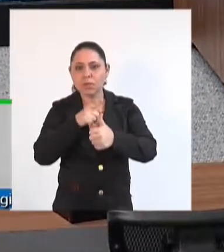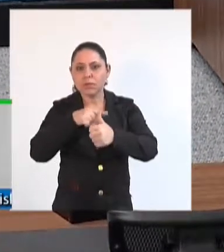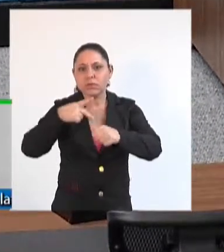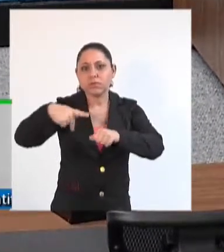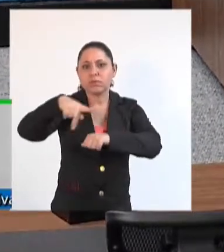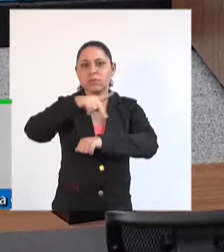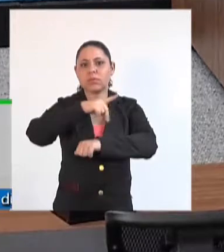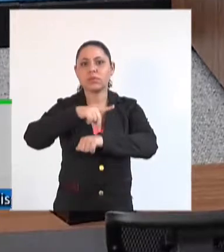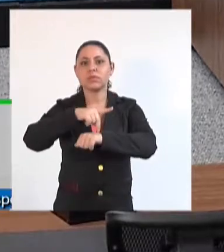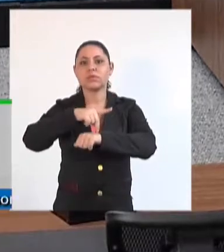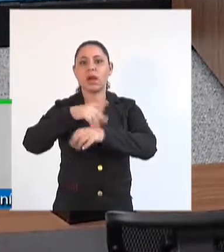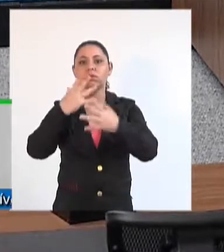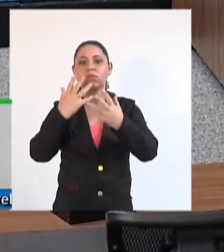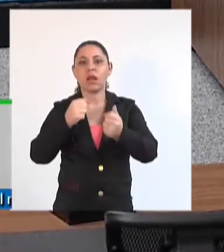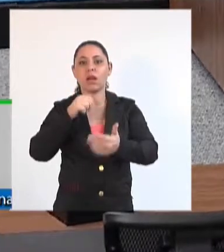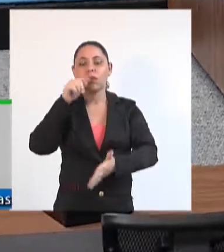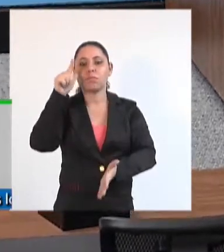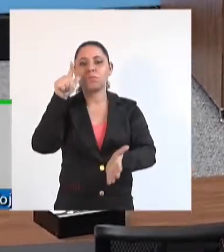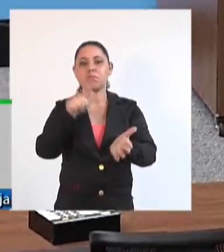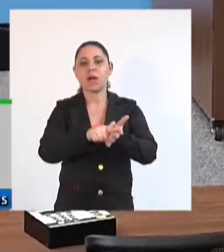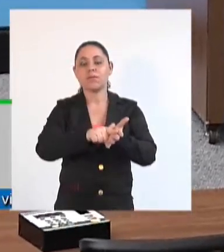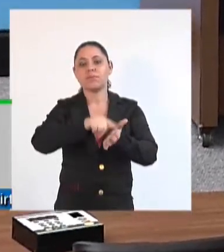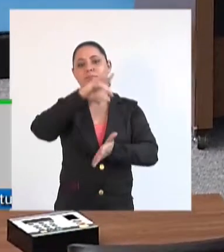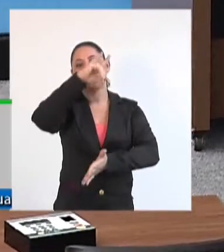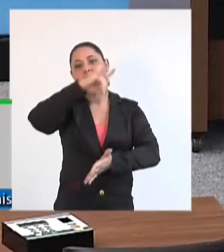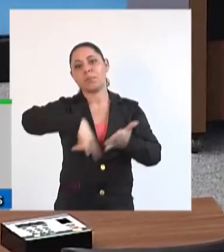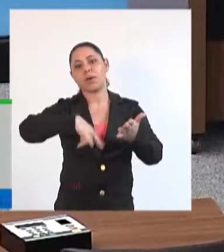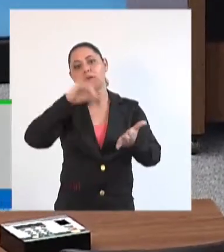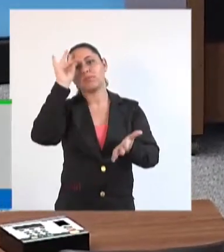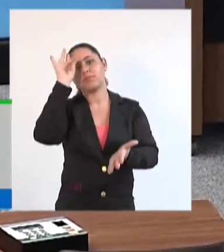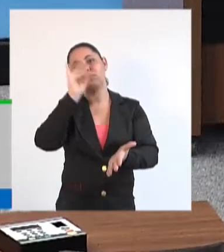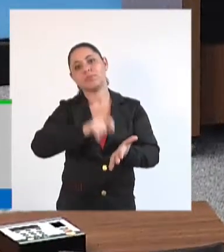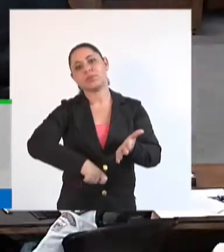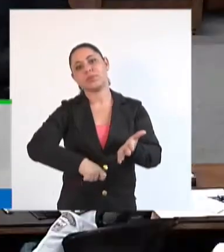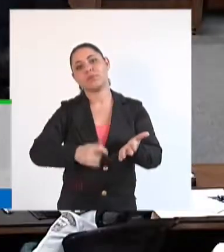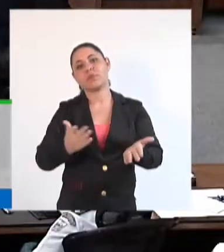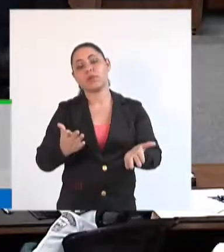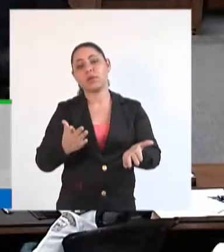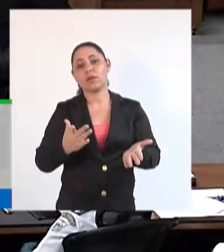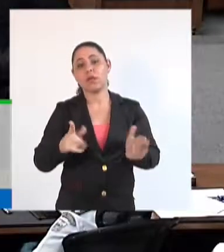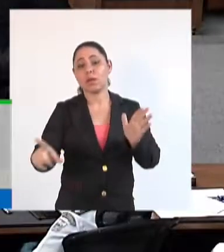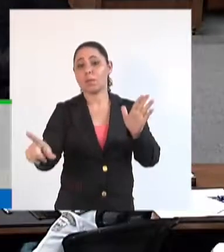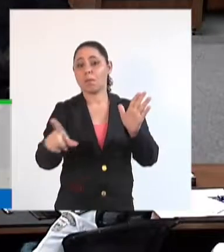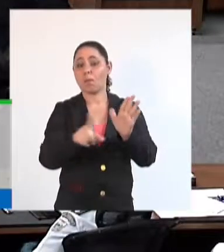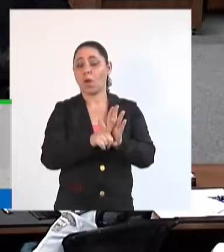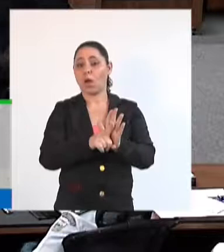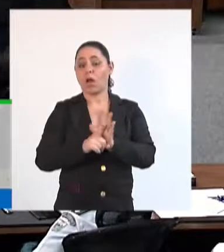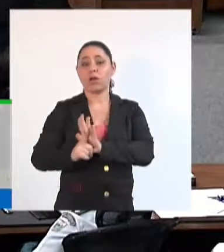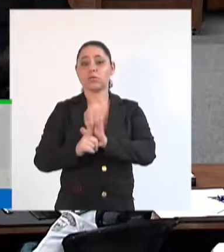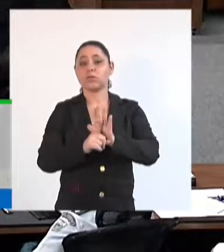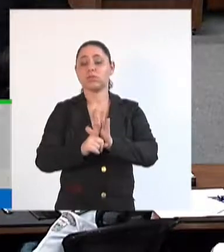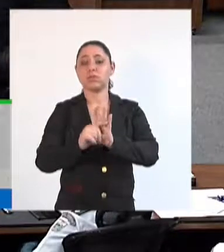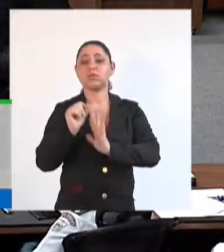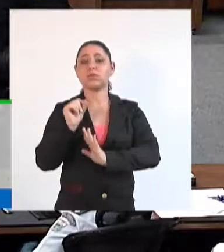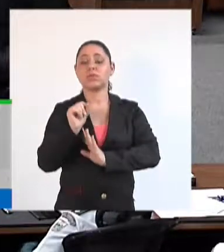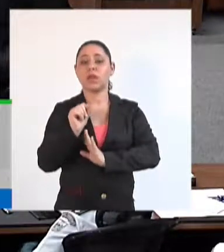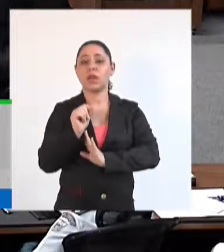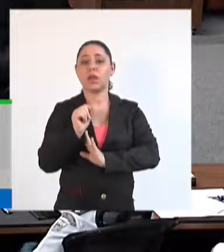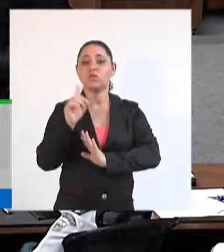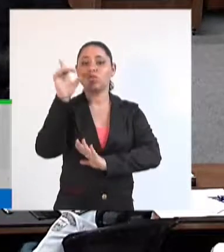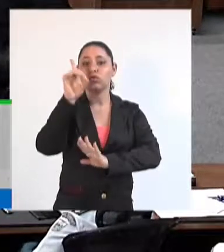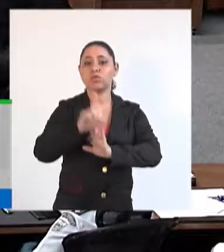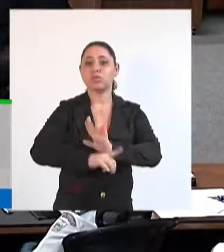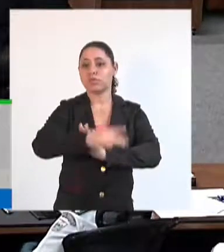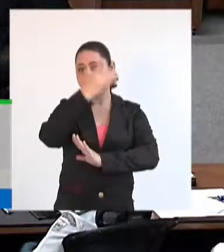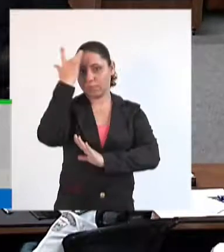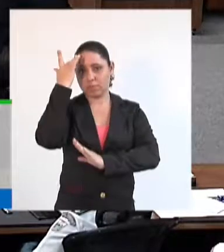país a reconhecer. Esse é o primeiro documento que legitima a questão da garantia dos direitos